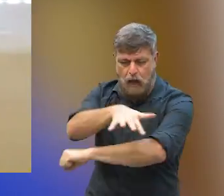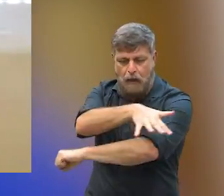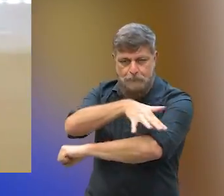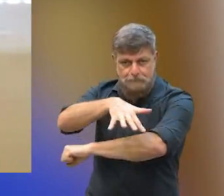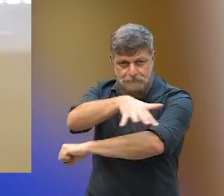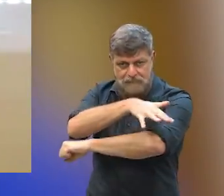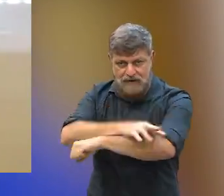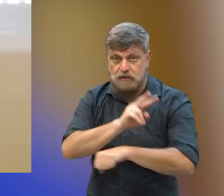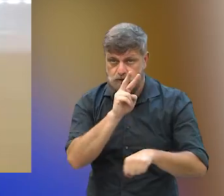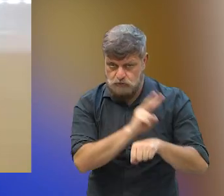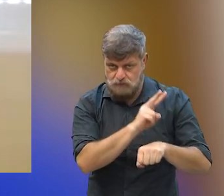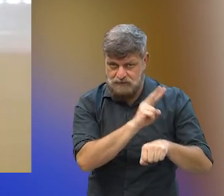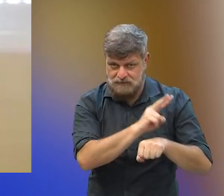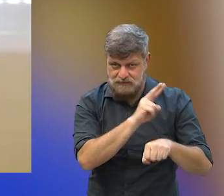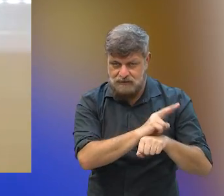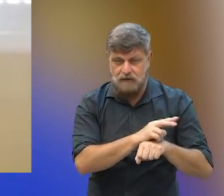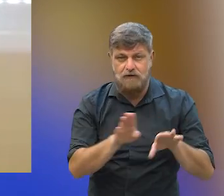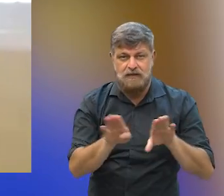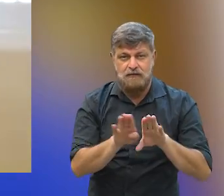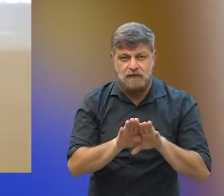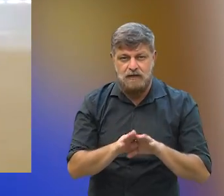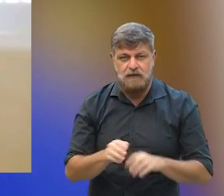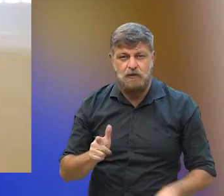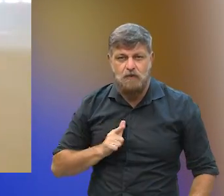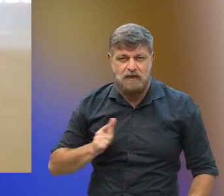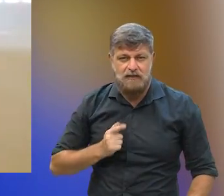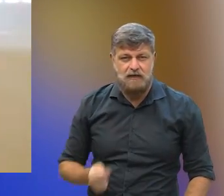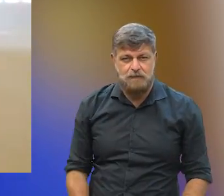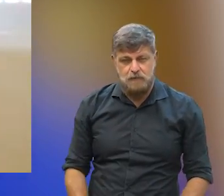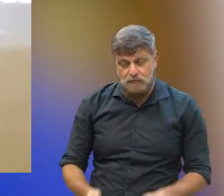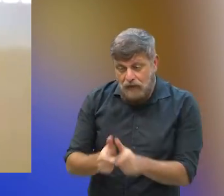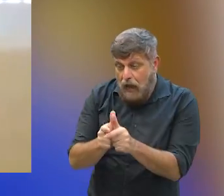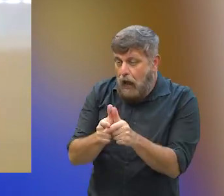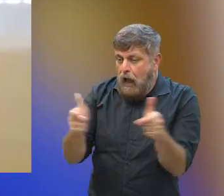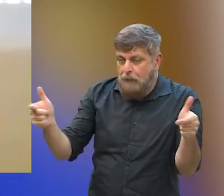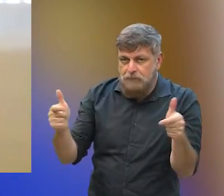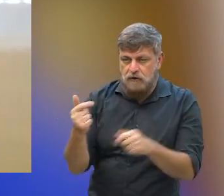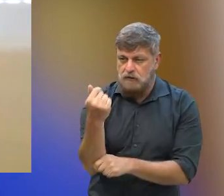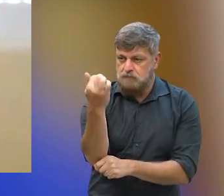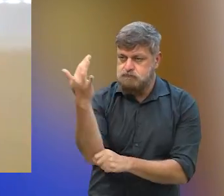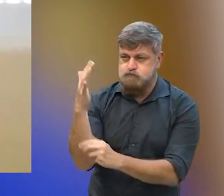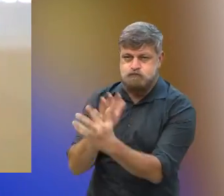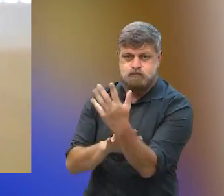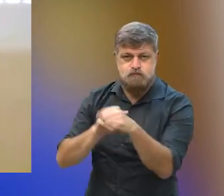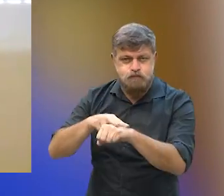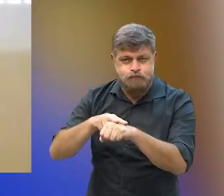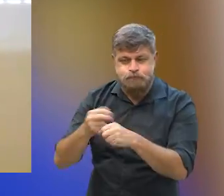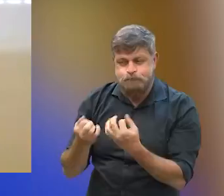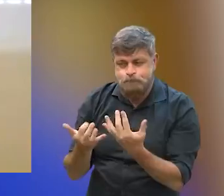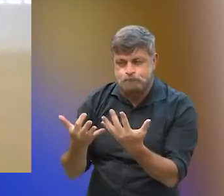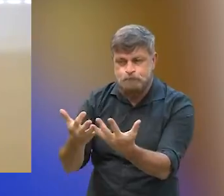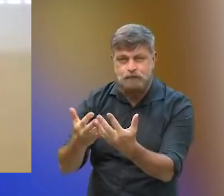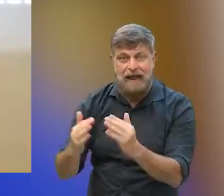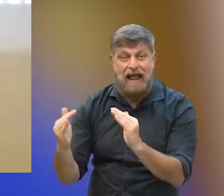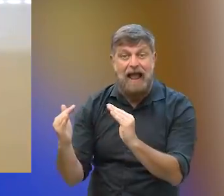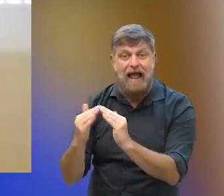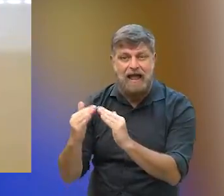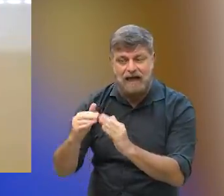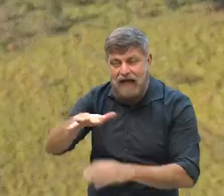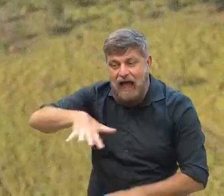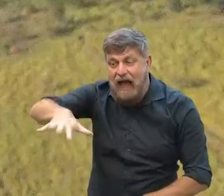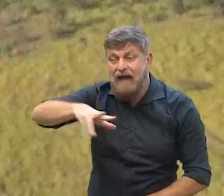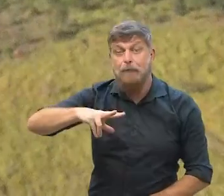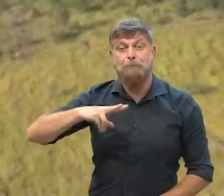estações ecológicas, e o restante, a grande maioria dessa vegetação, está dentro de propriedades particulares,